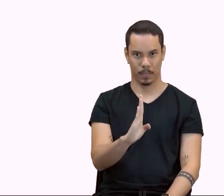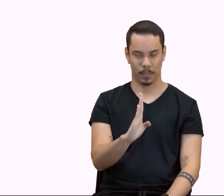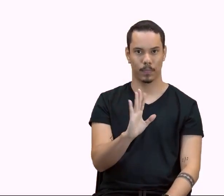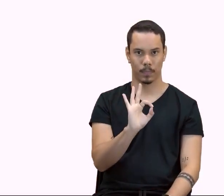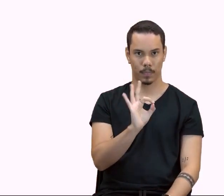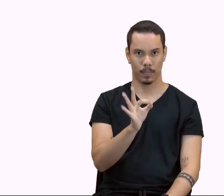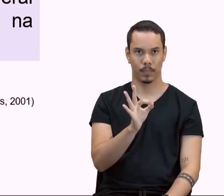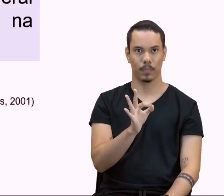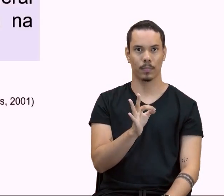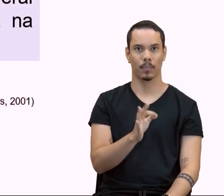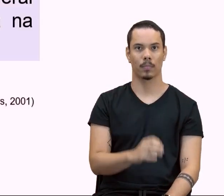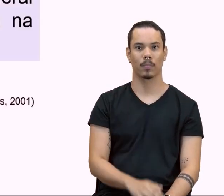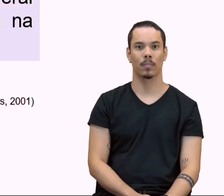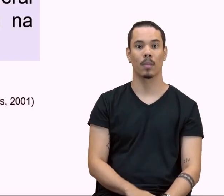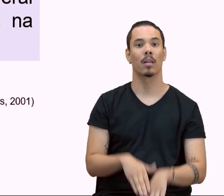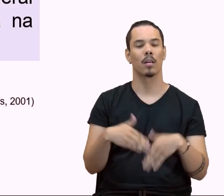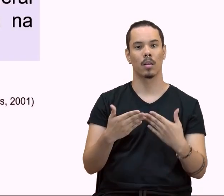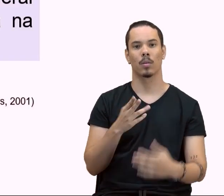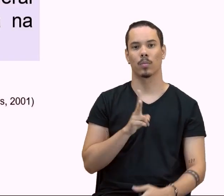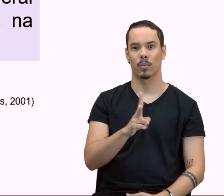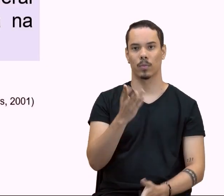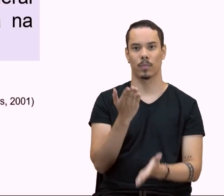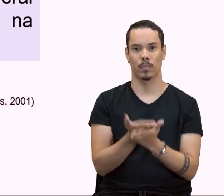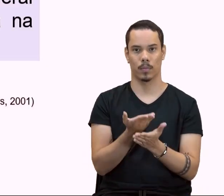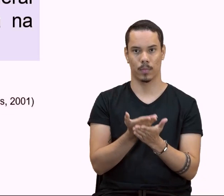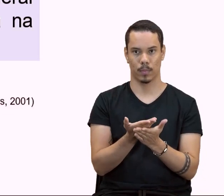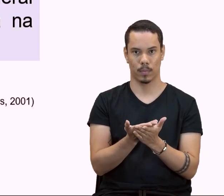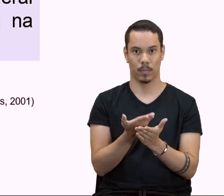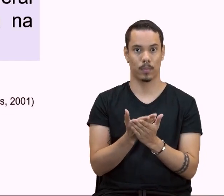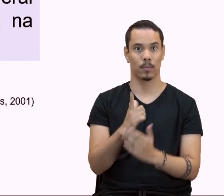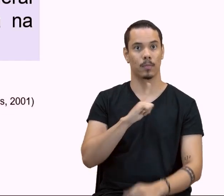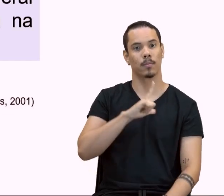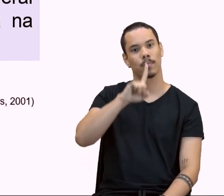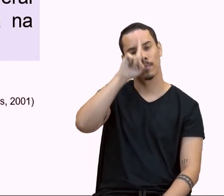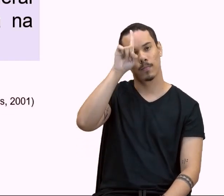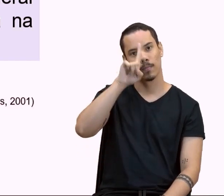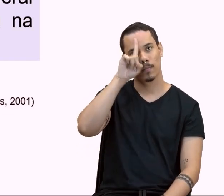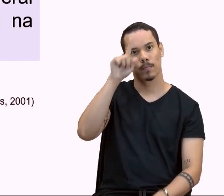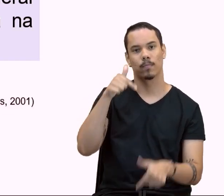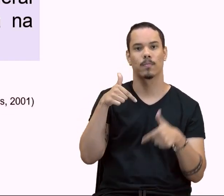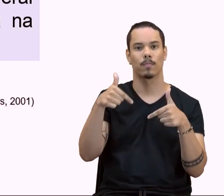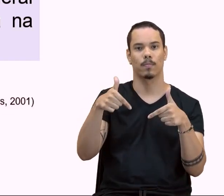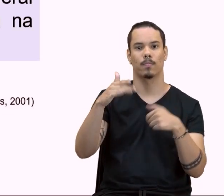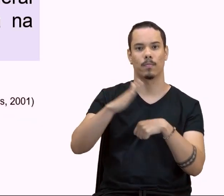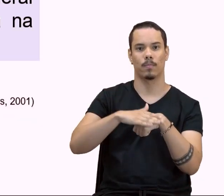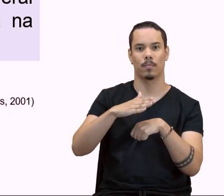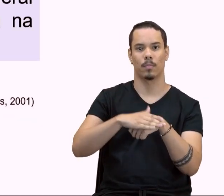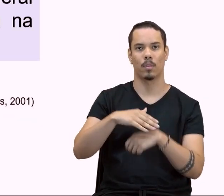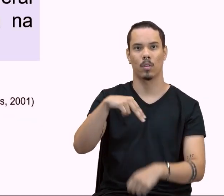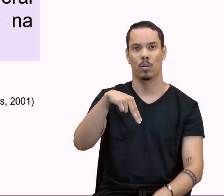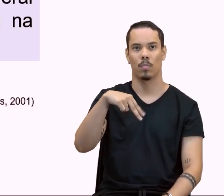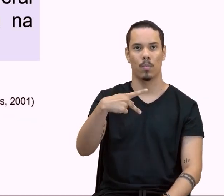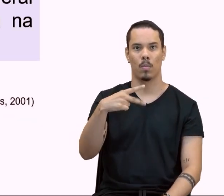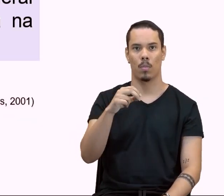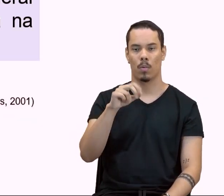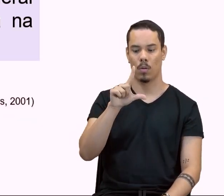então. Continuando nossa aula. Criação e ação do Polo Noroeste. Olha